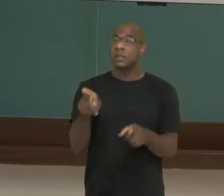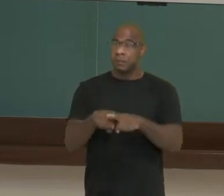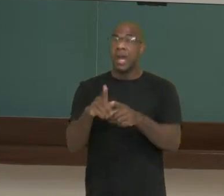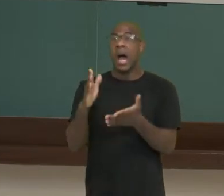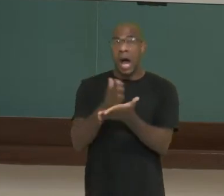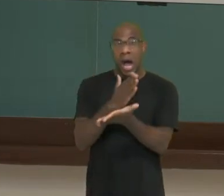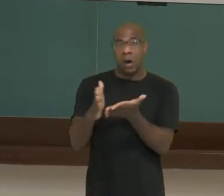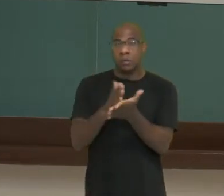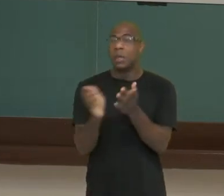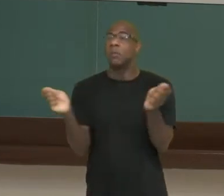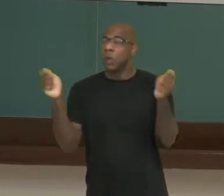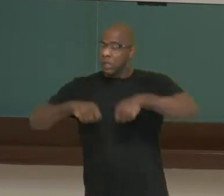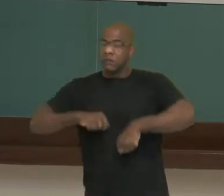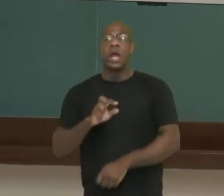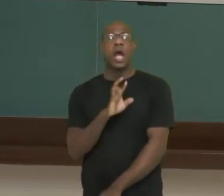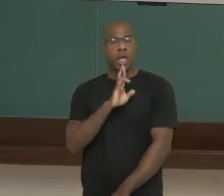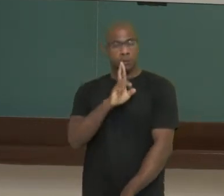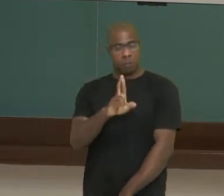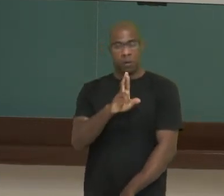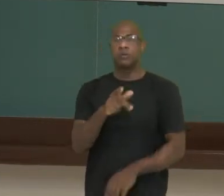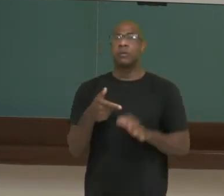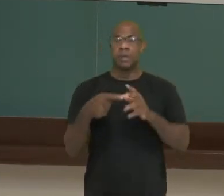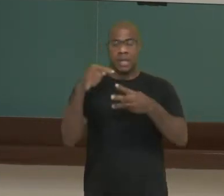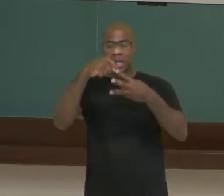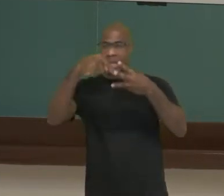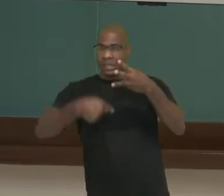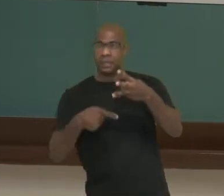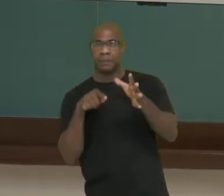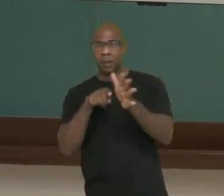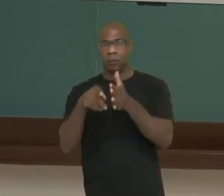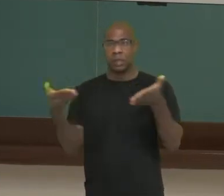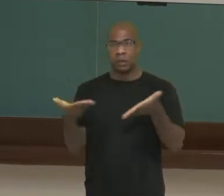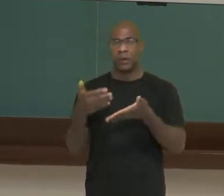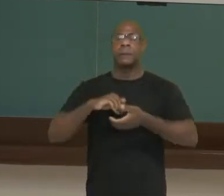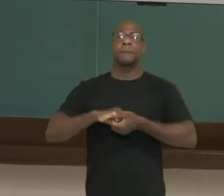das possíveis respostas para essas questões.